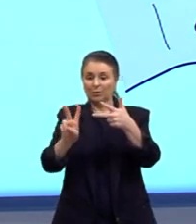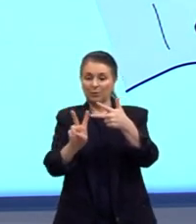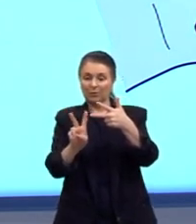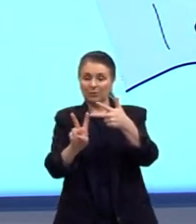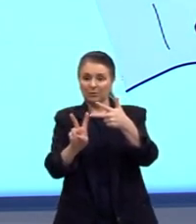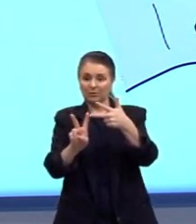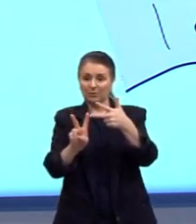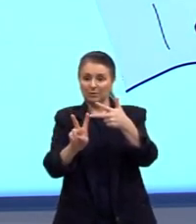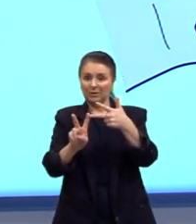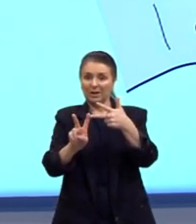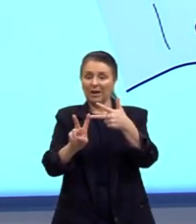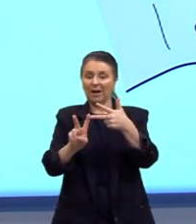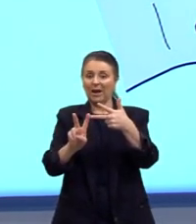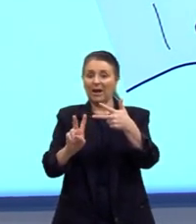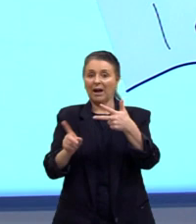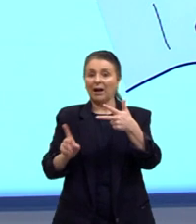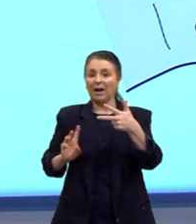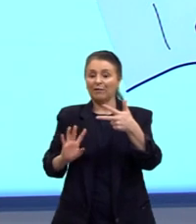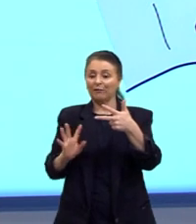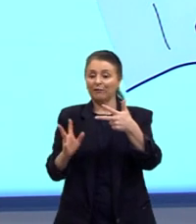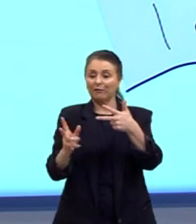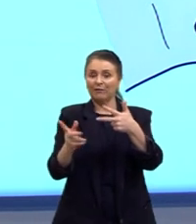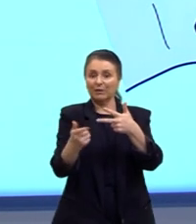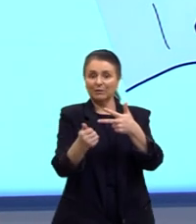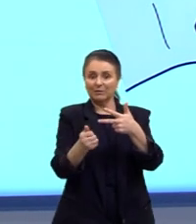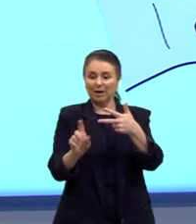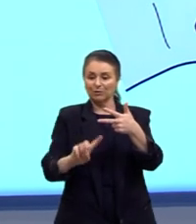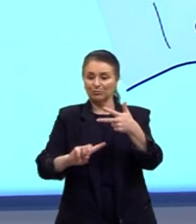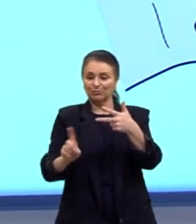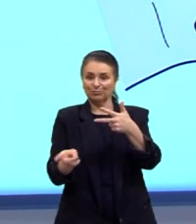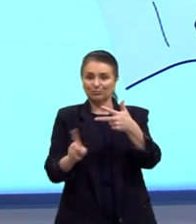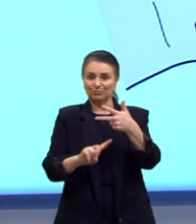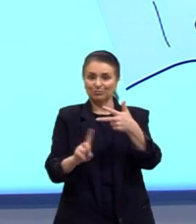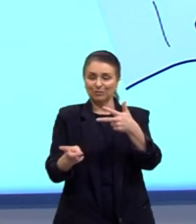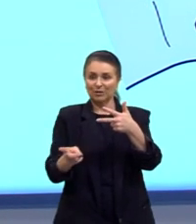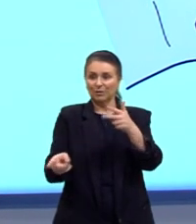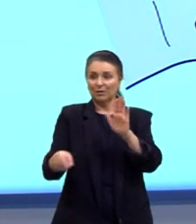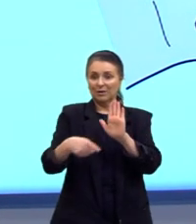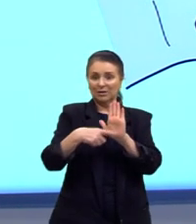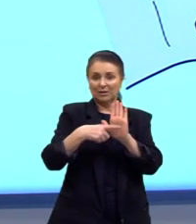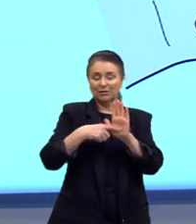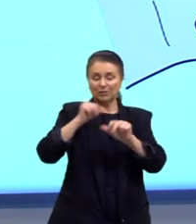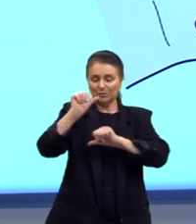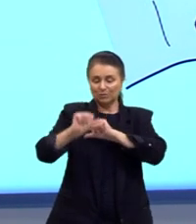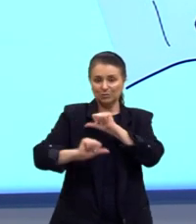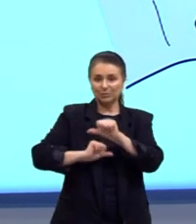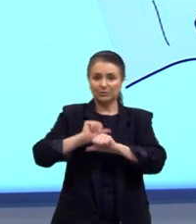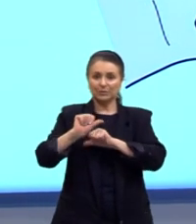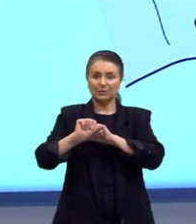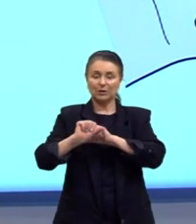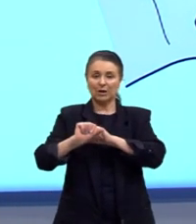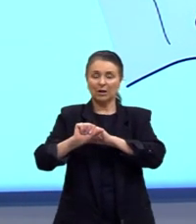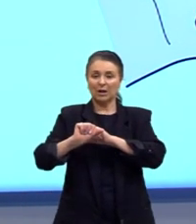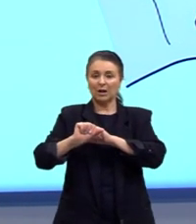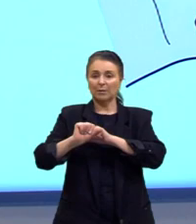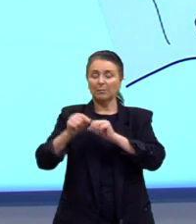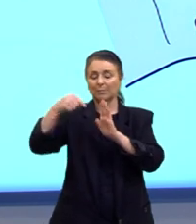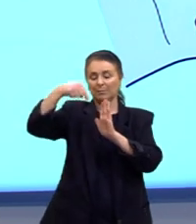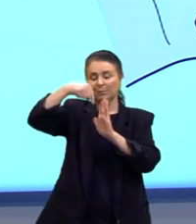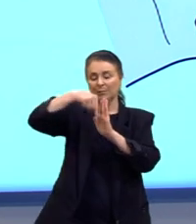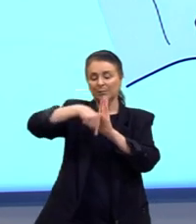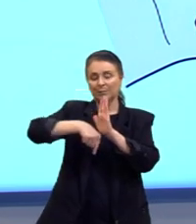minha velocidade, tá? E aqui, né, quando a gente tem uma carga negativa, a gente só muda a força para